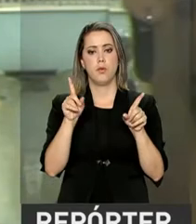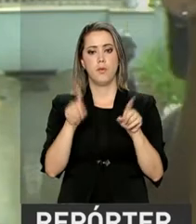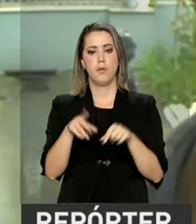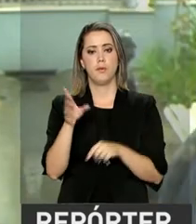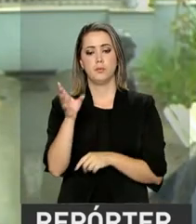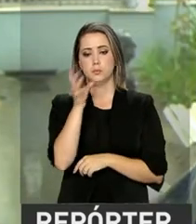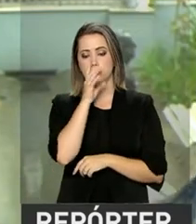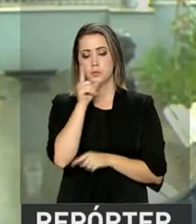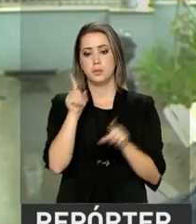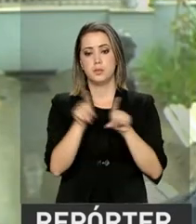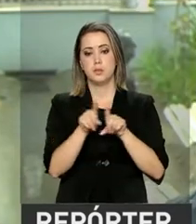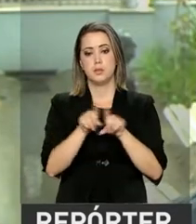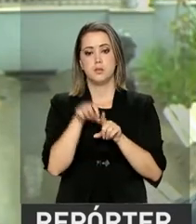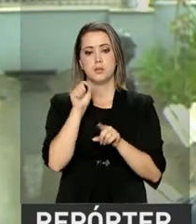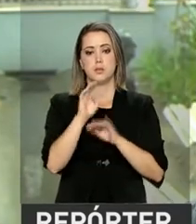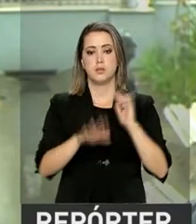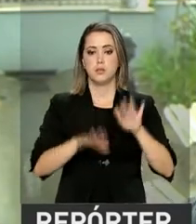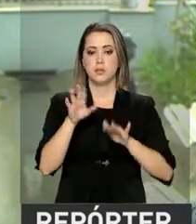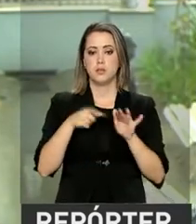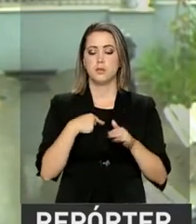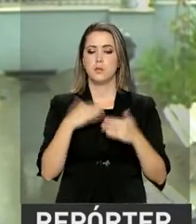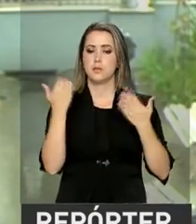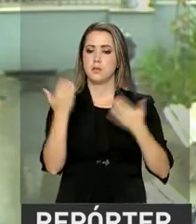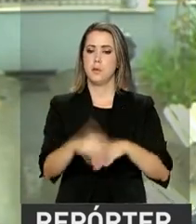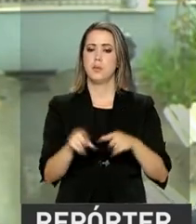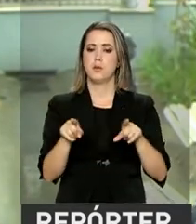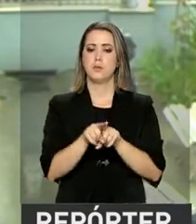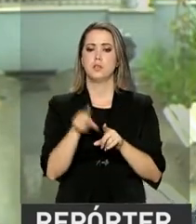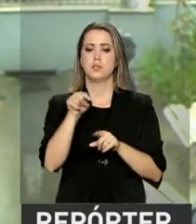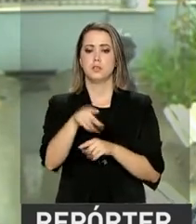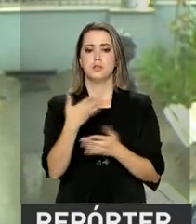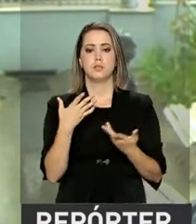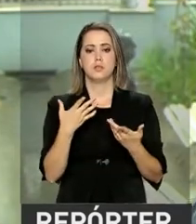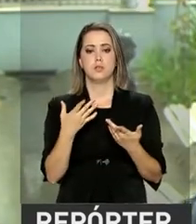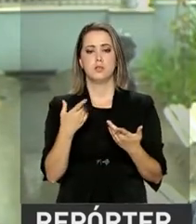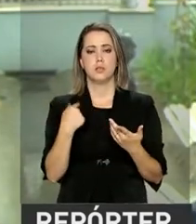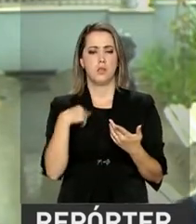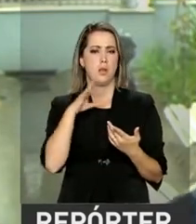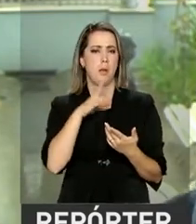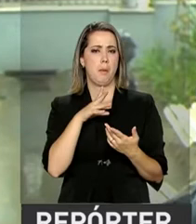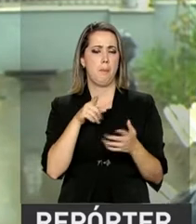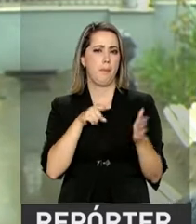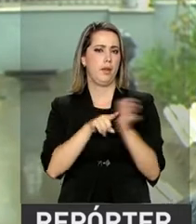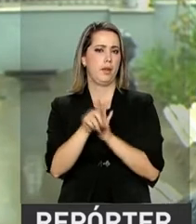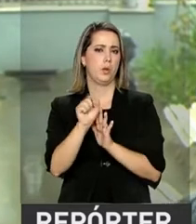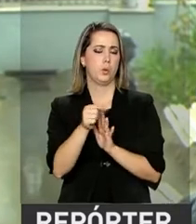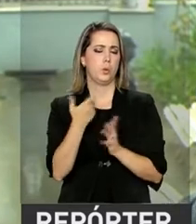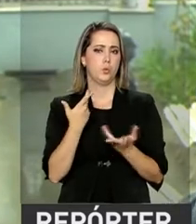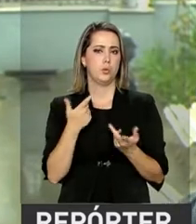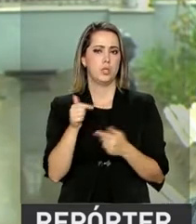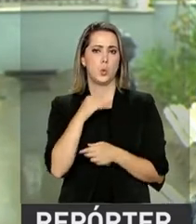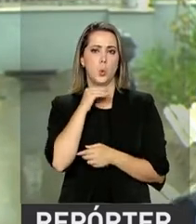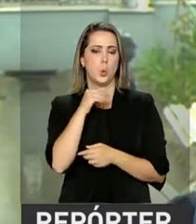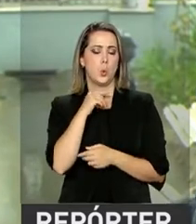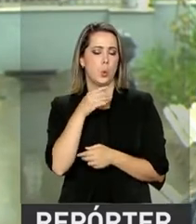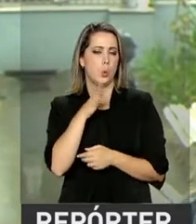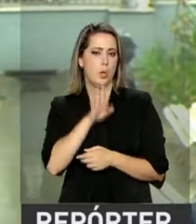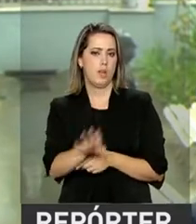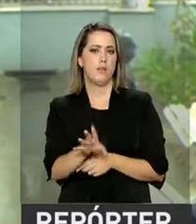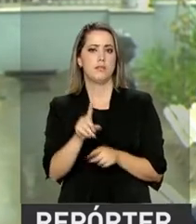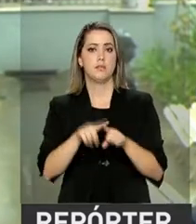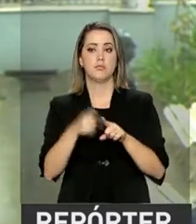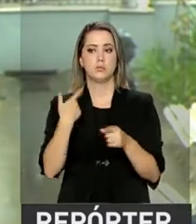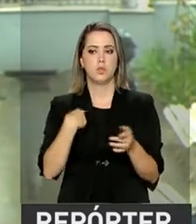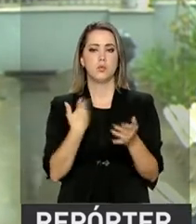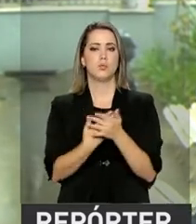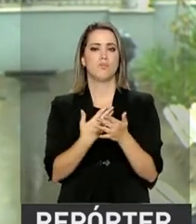também é que, geralmente, essas provas trazem temas que esses estudantes não tiveram contato, o que desperta a curiosidade e os leva